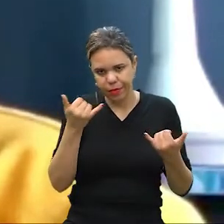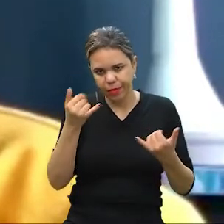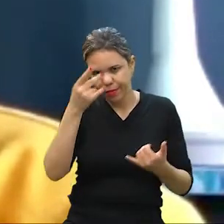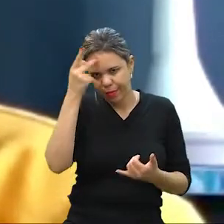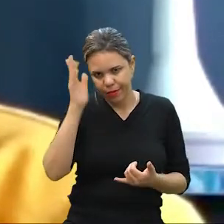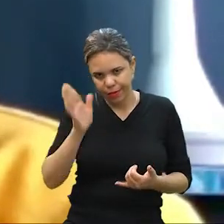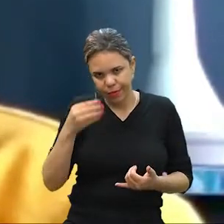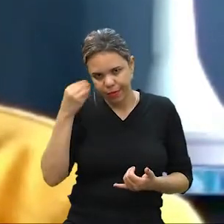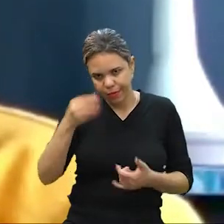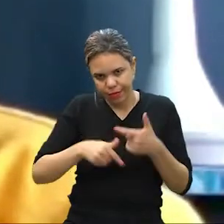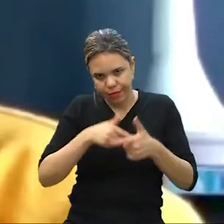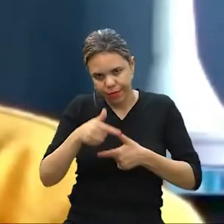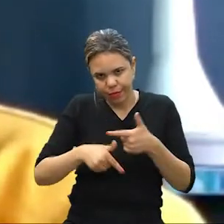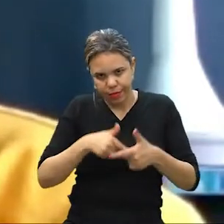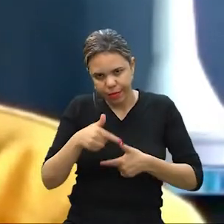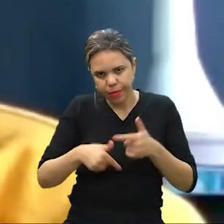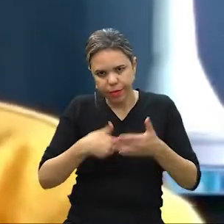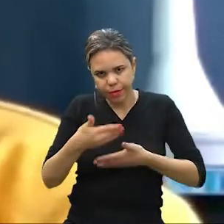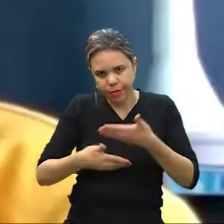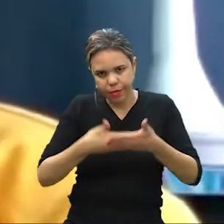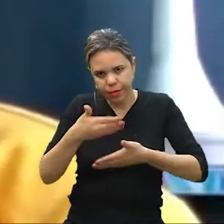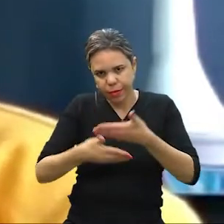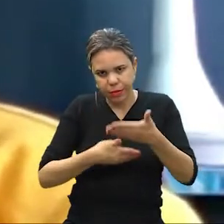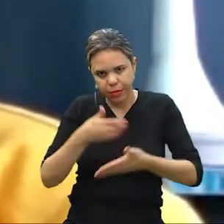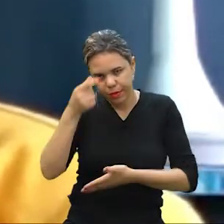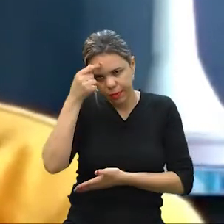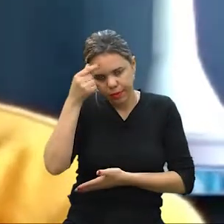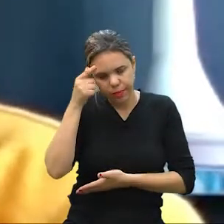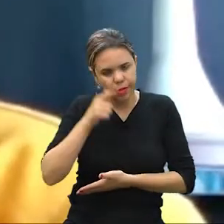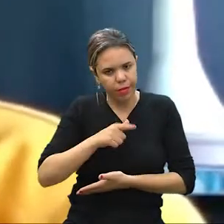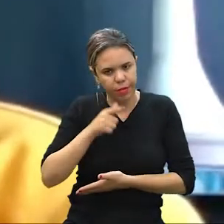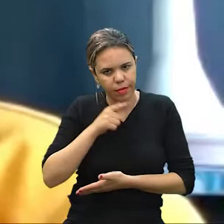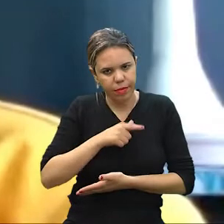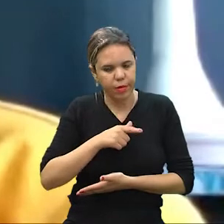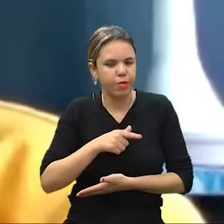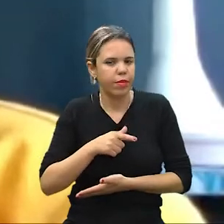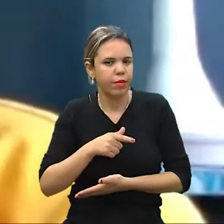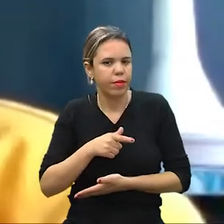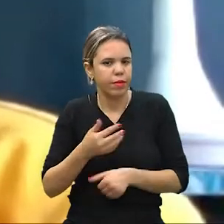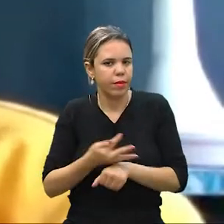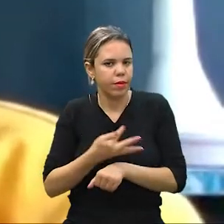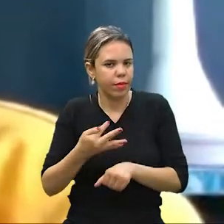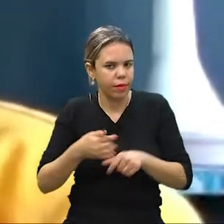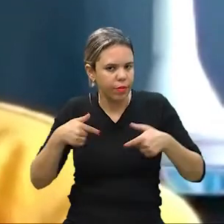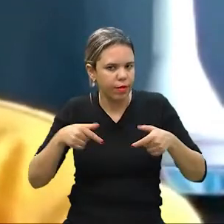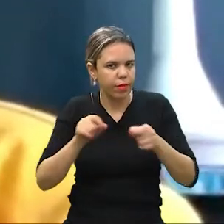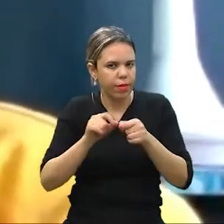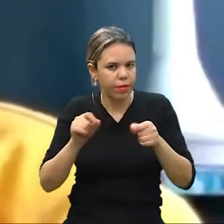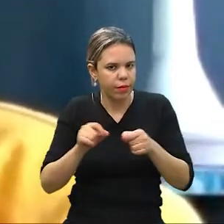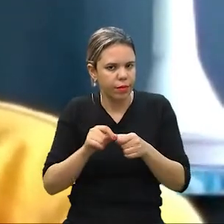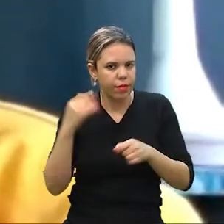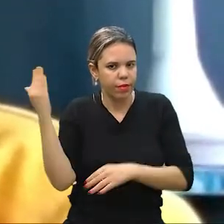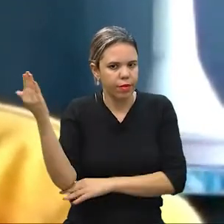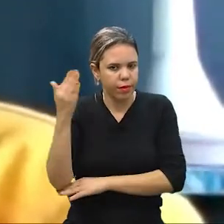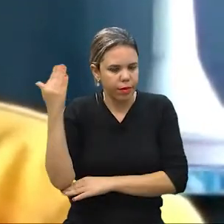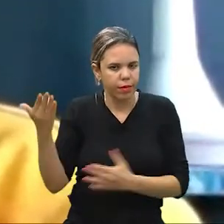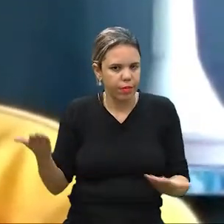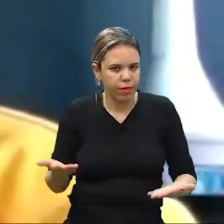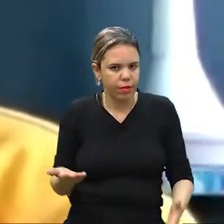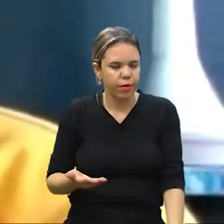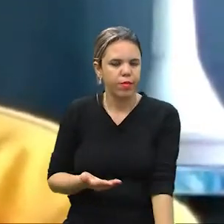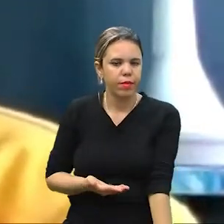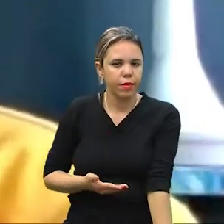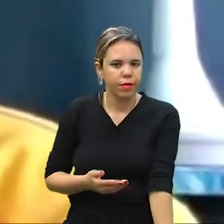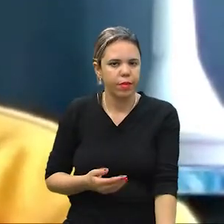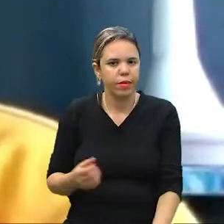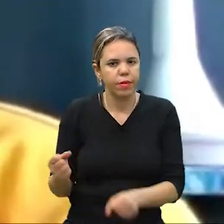que já estão trabalhando com esse processo da gente se conscientizar sobre as ações que a gente tem feito com o clima para hoje. Eu acho que